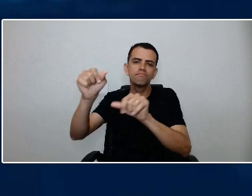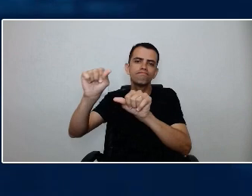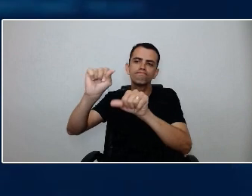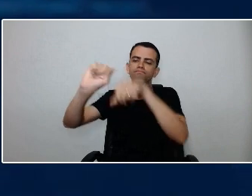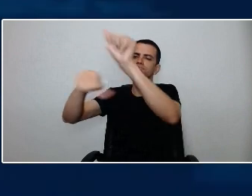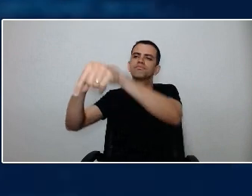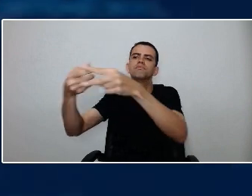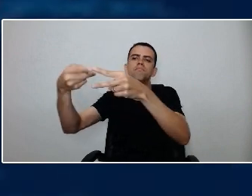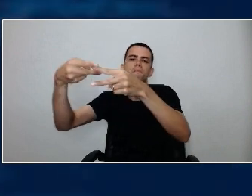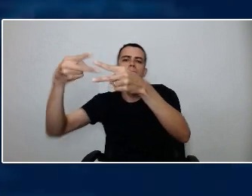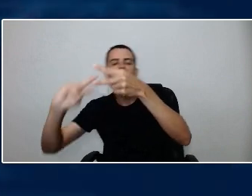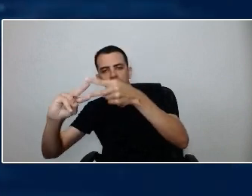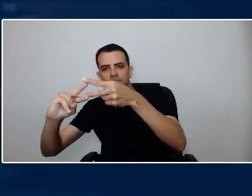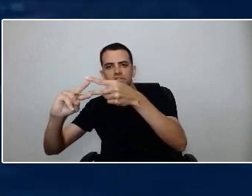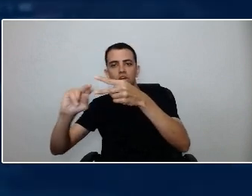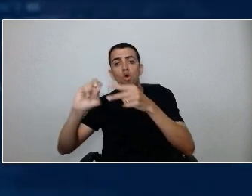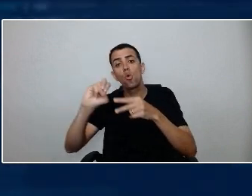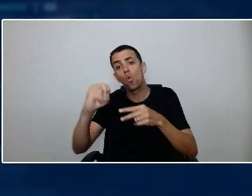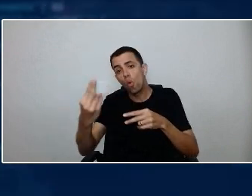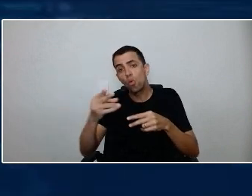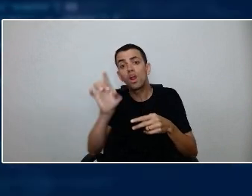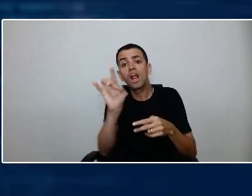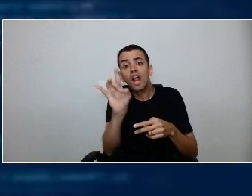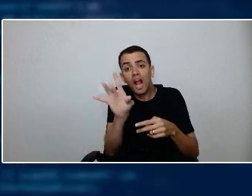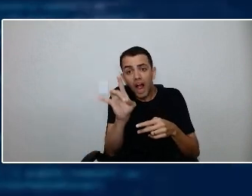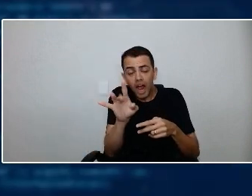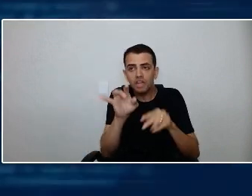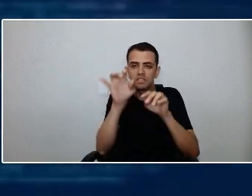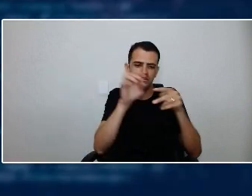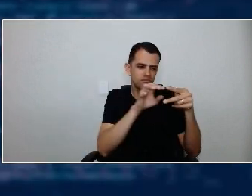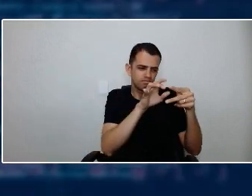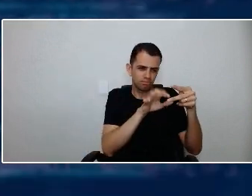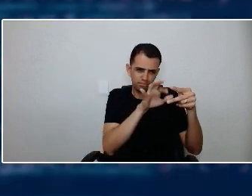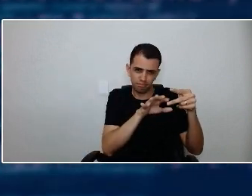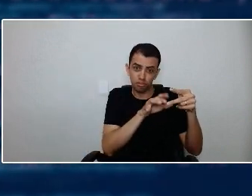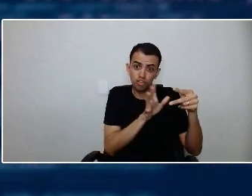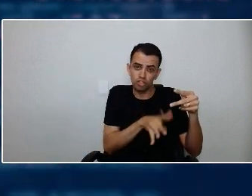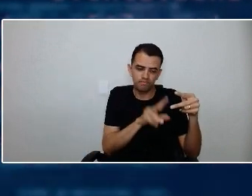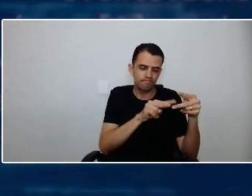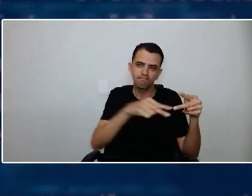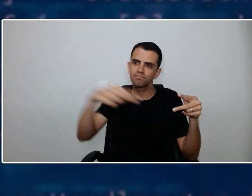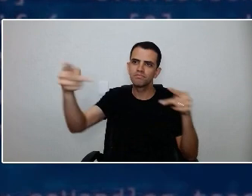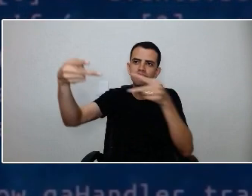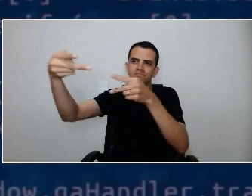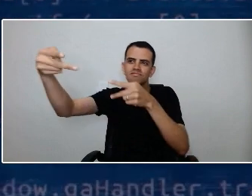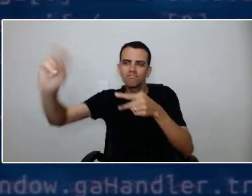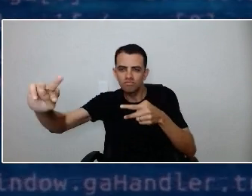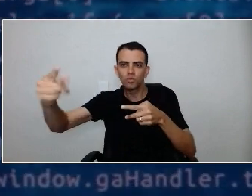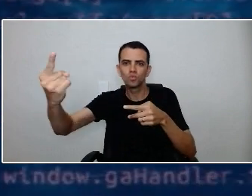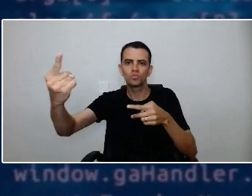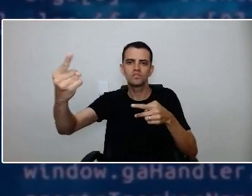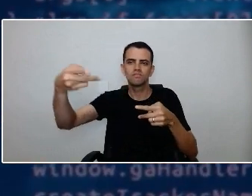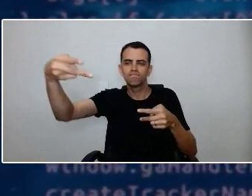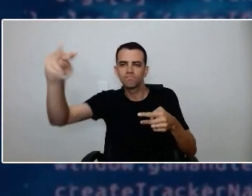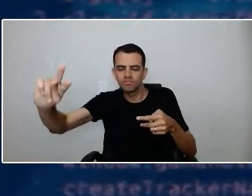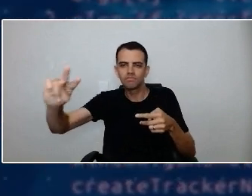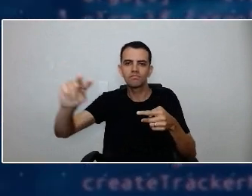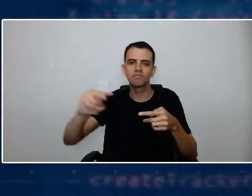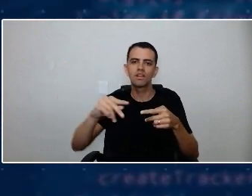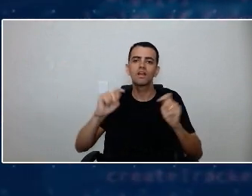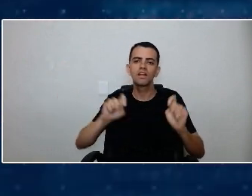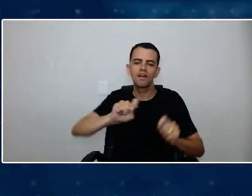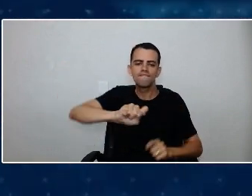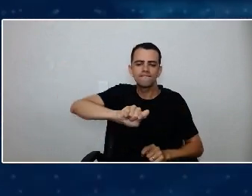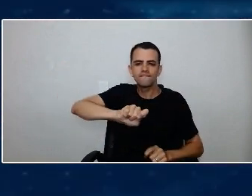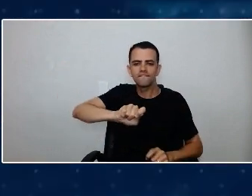escrita naquele documento ele muda pra versão um isso vai fazer com que você gradualmente faça virada de chave sem necessitar se